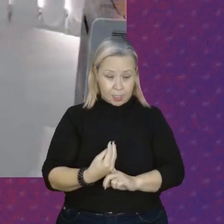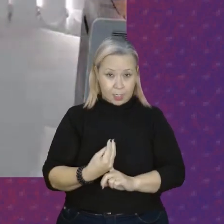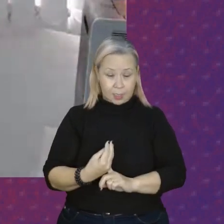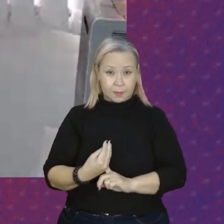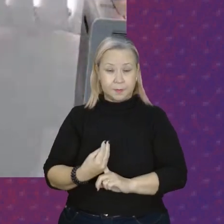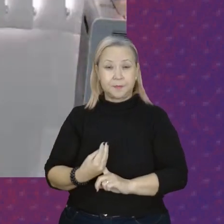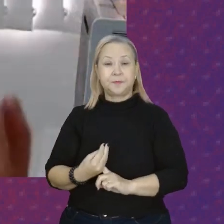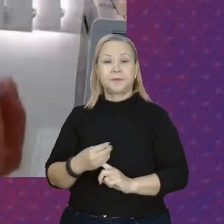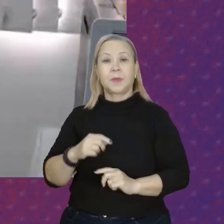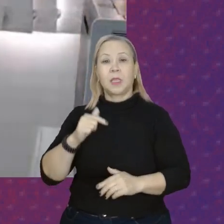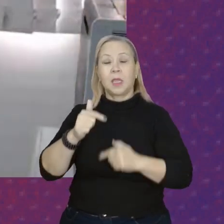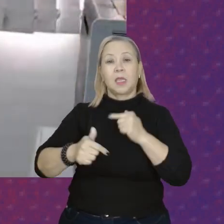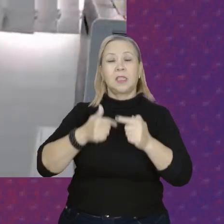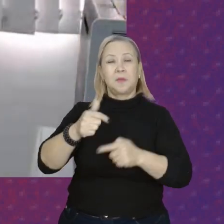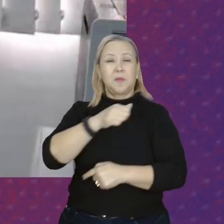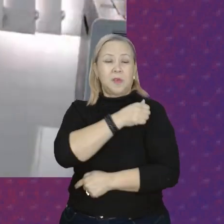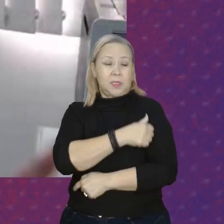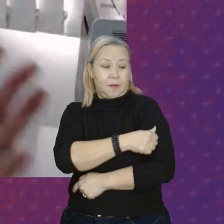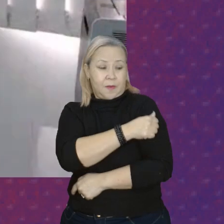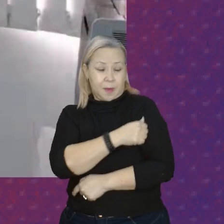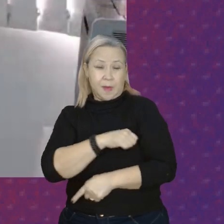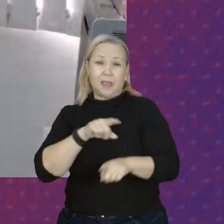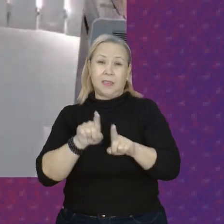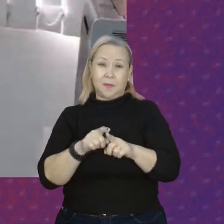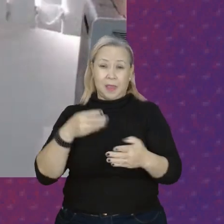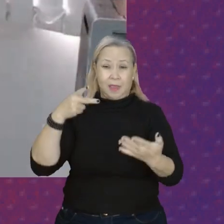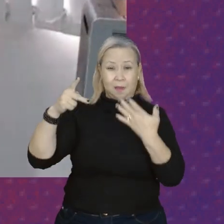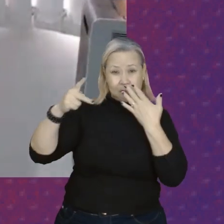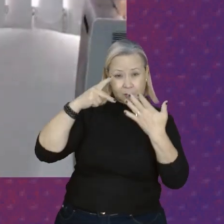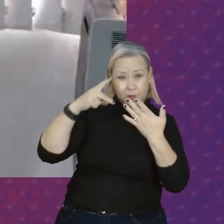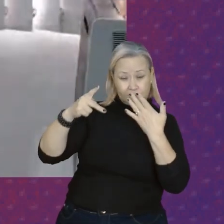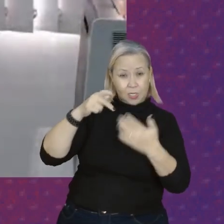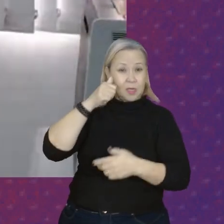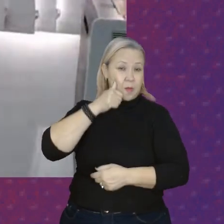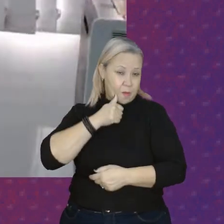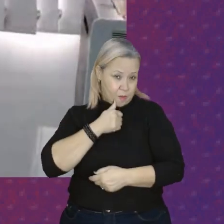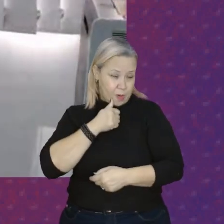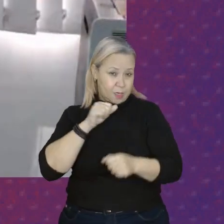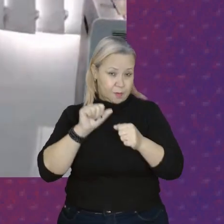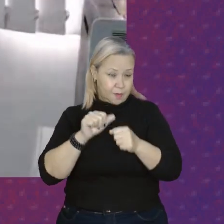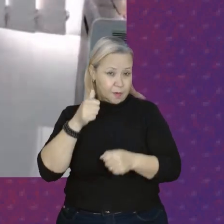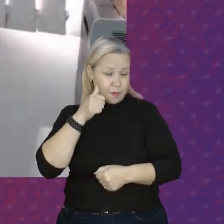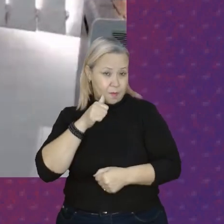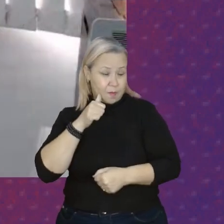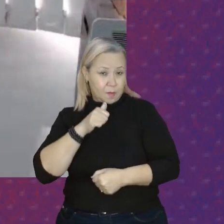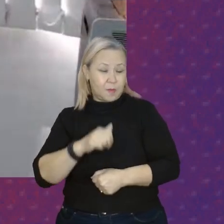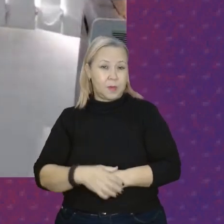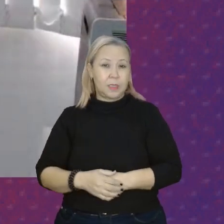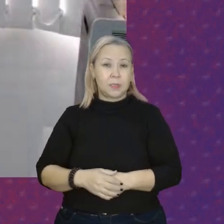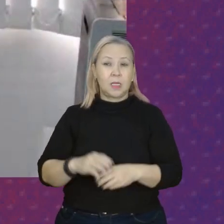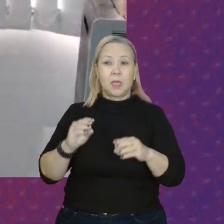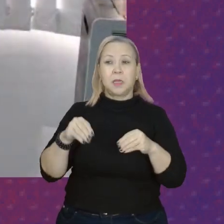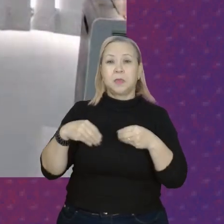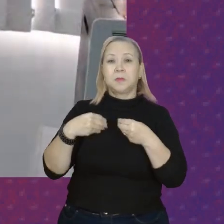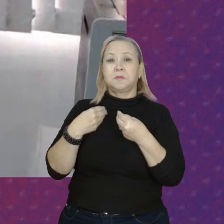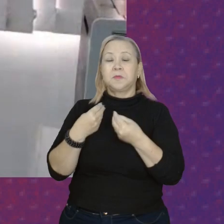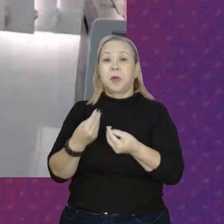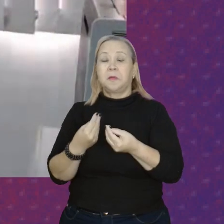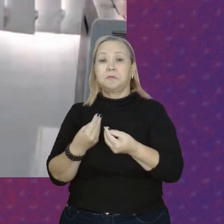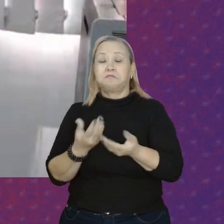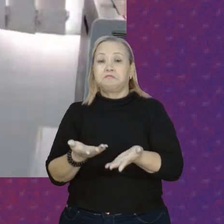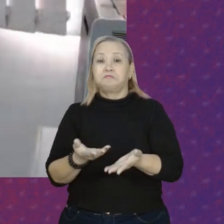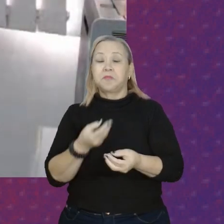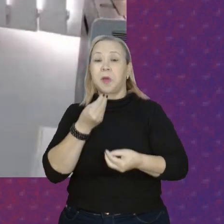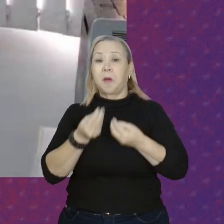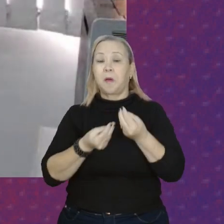na sequência vem a enfermagem, vem a psicologia. Então, quando nós vimos a entrada do homem, né,